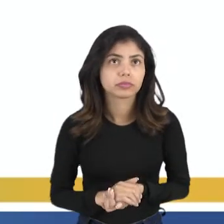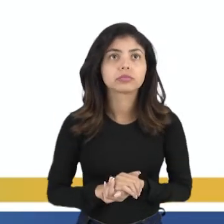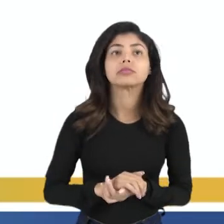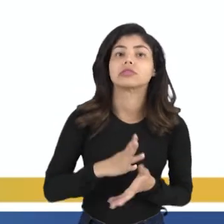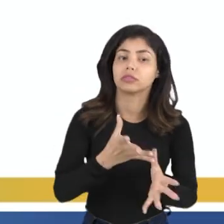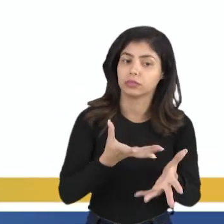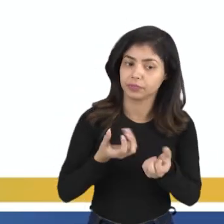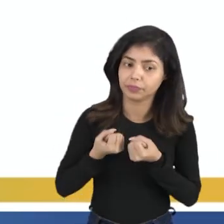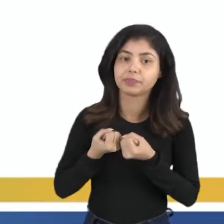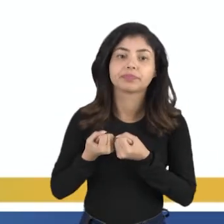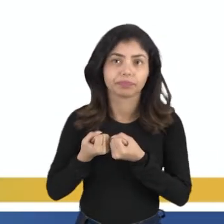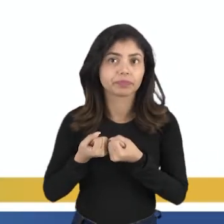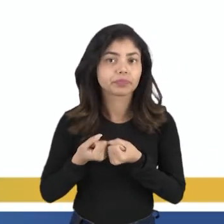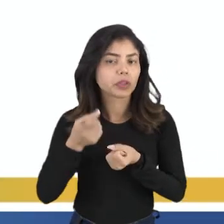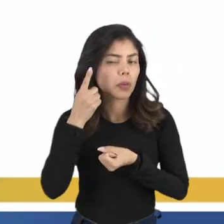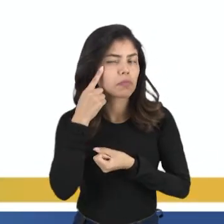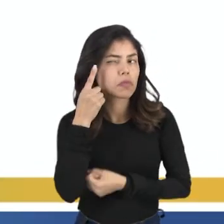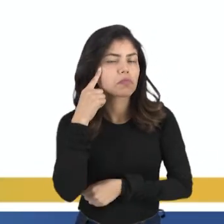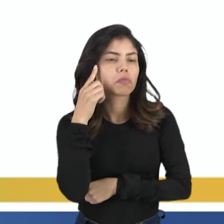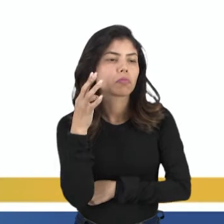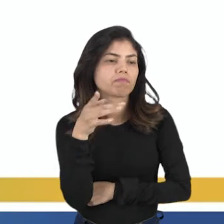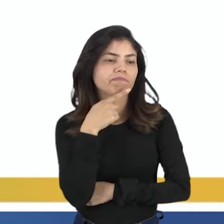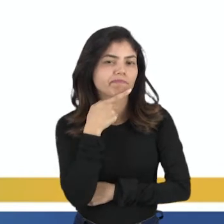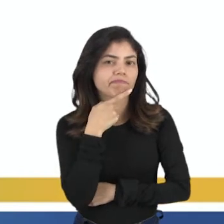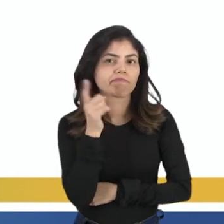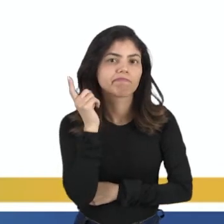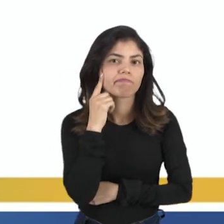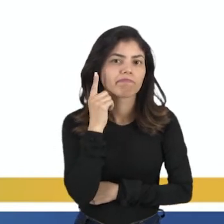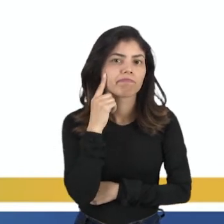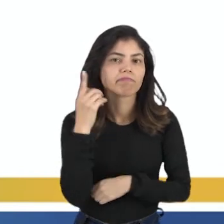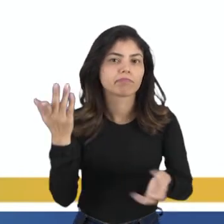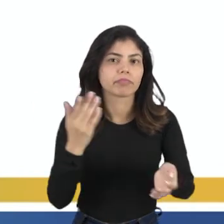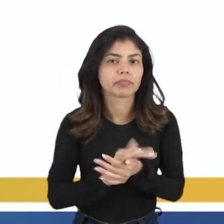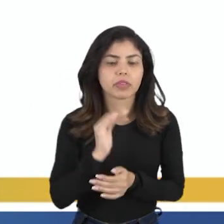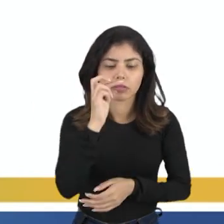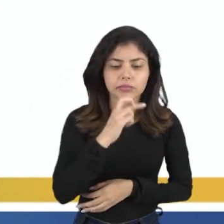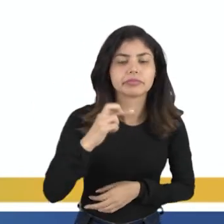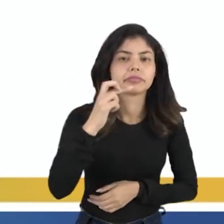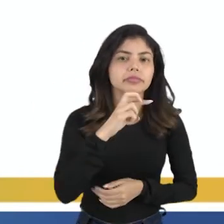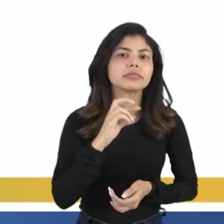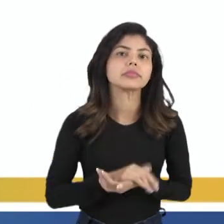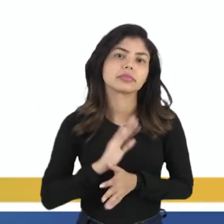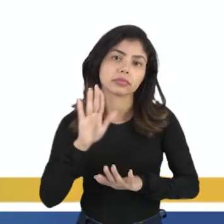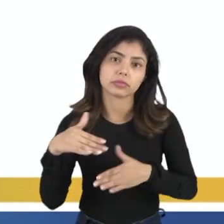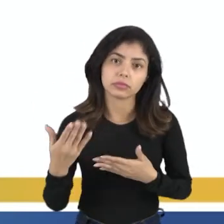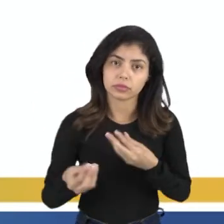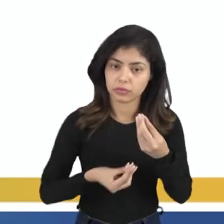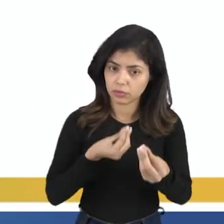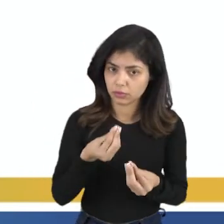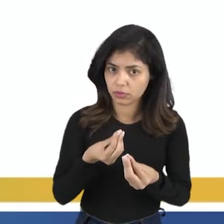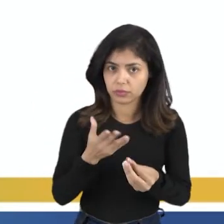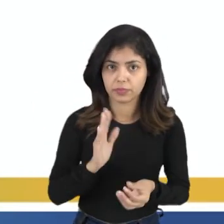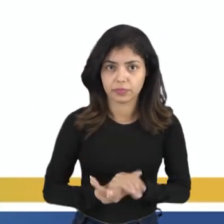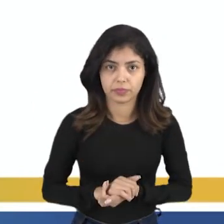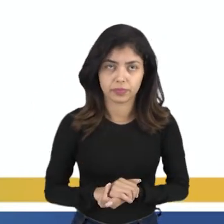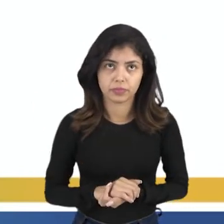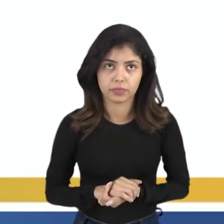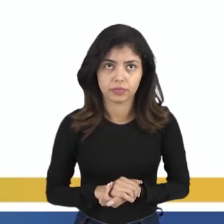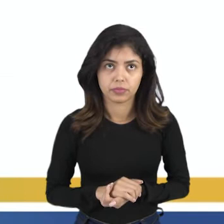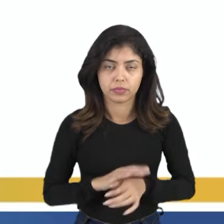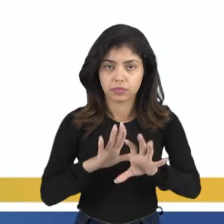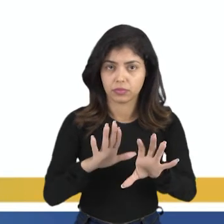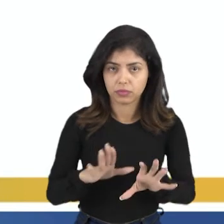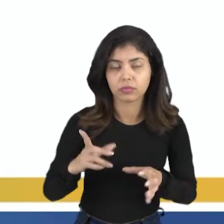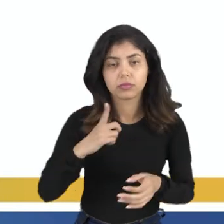você vai puxar na sua memória, vai pensar, analisar de que outra obra é